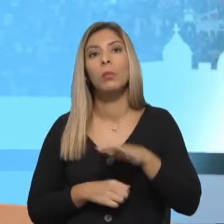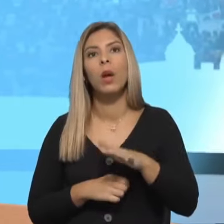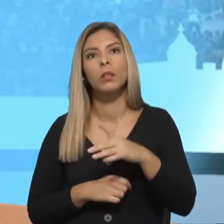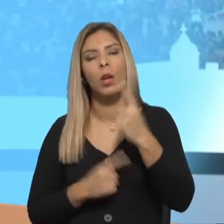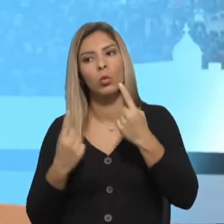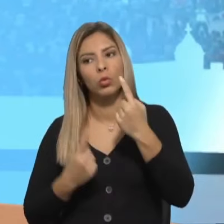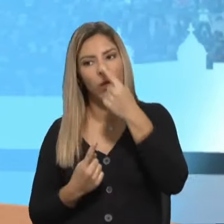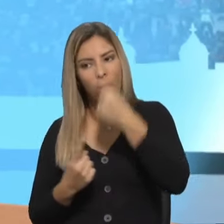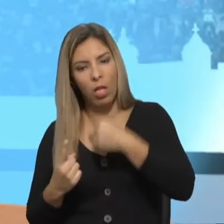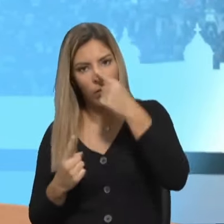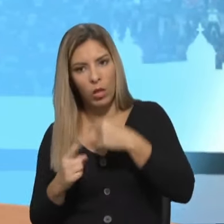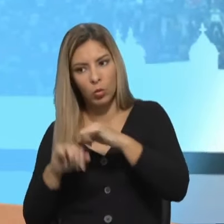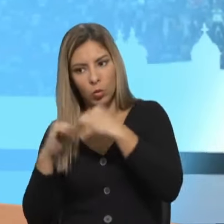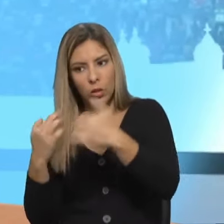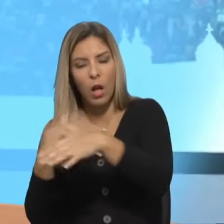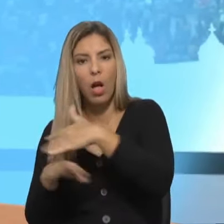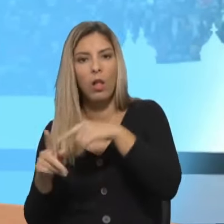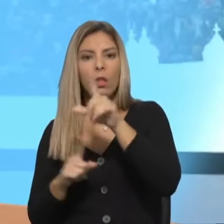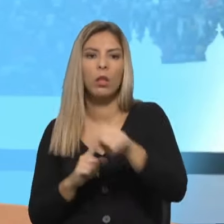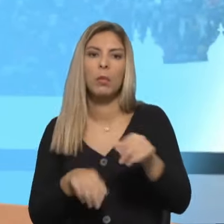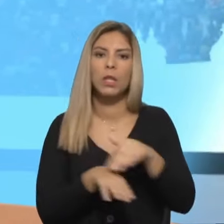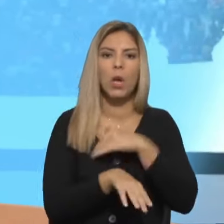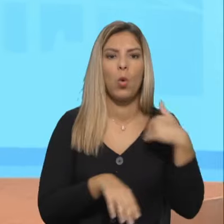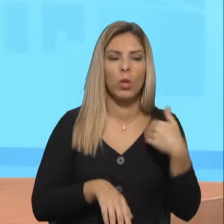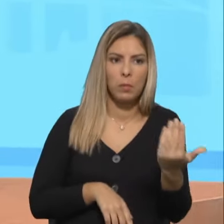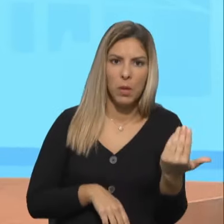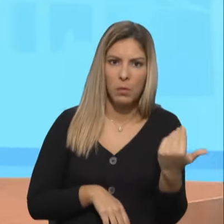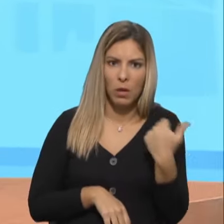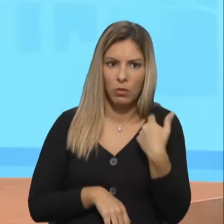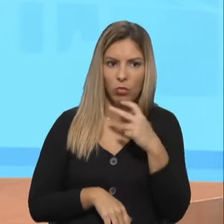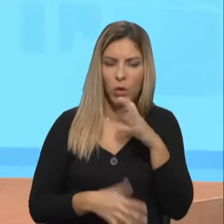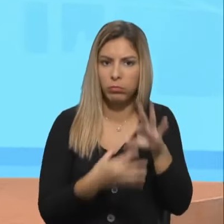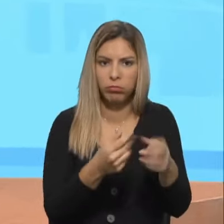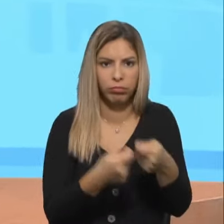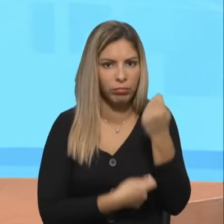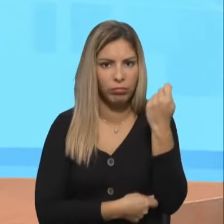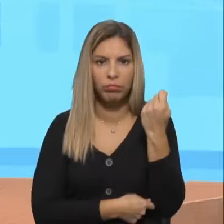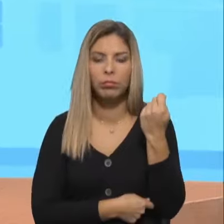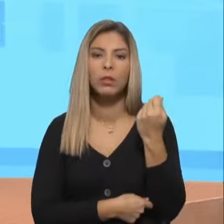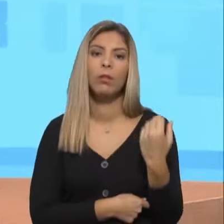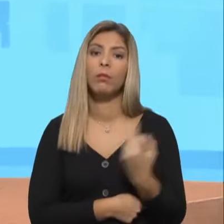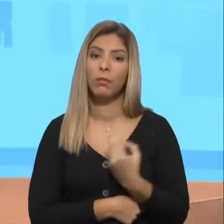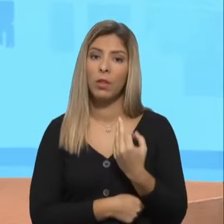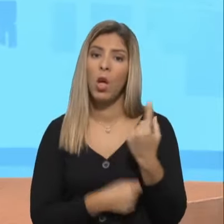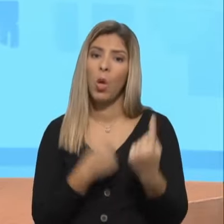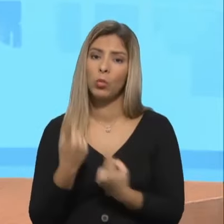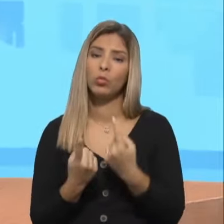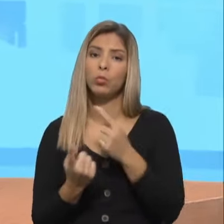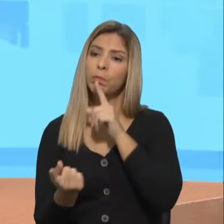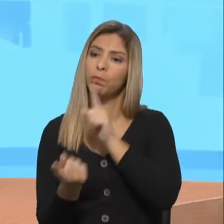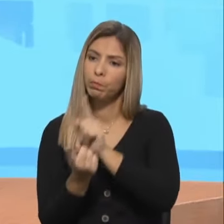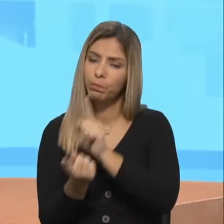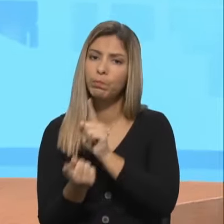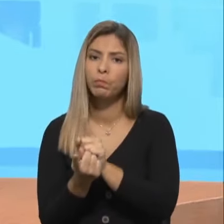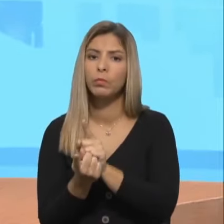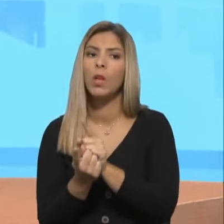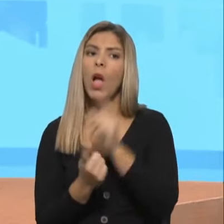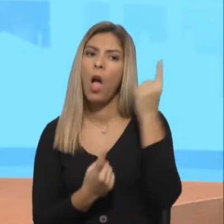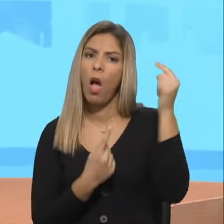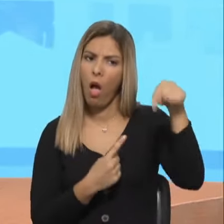por exemplo a nível de respostas de saúde sim completamente Existem algumas consultas de luto em alguns